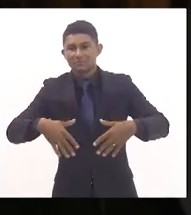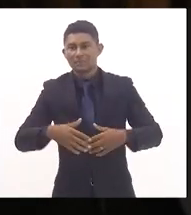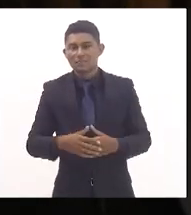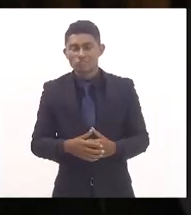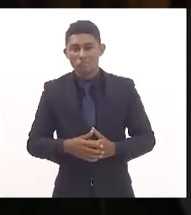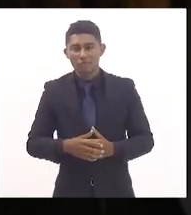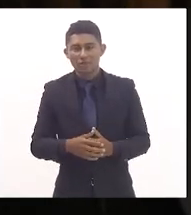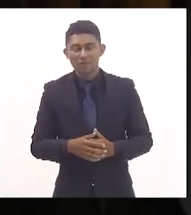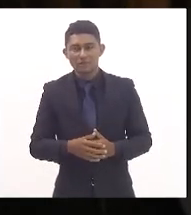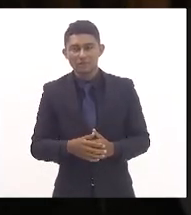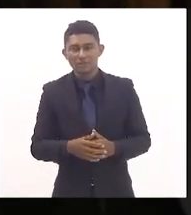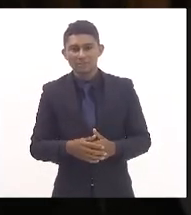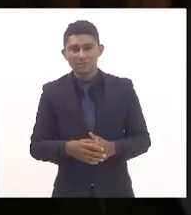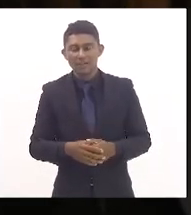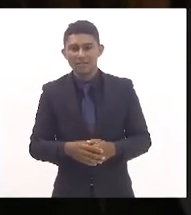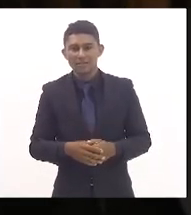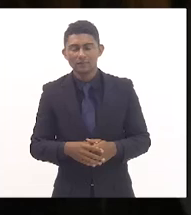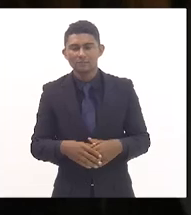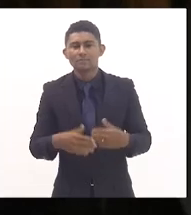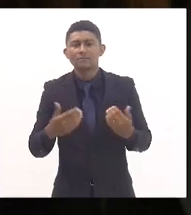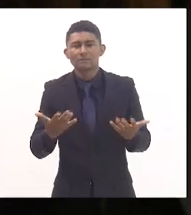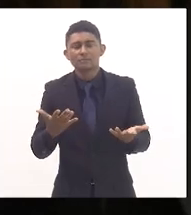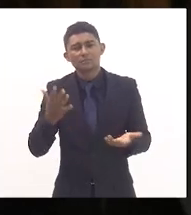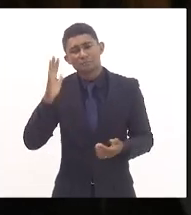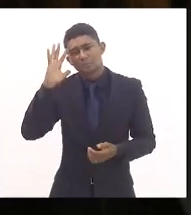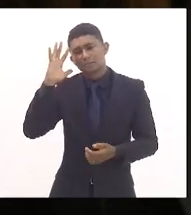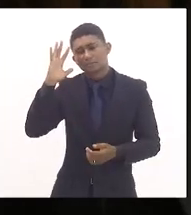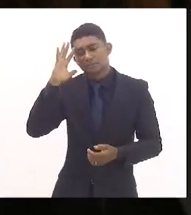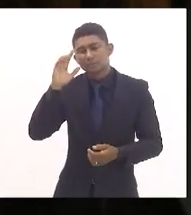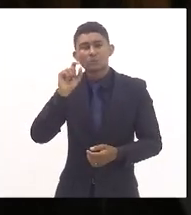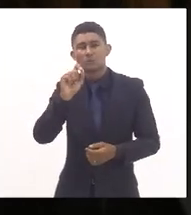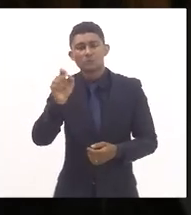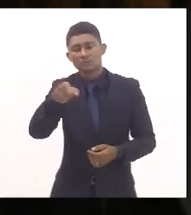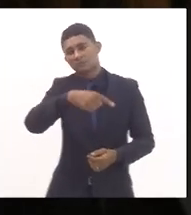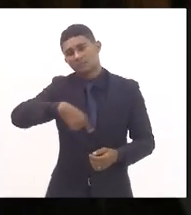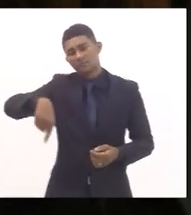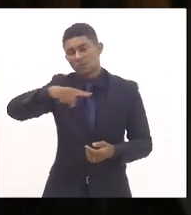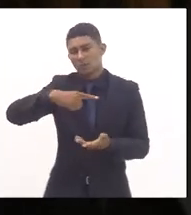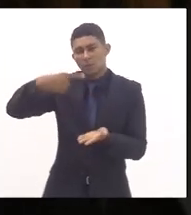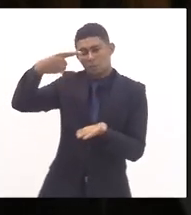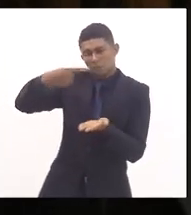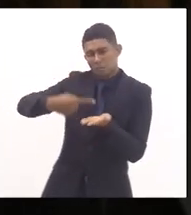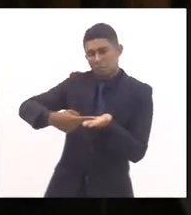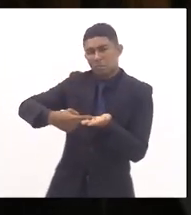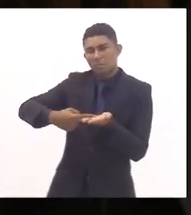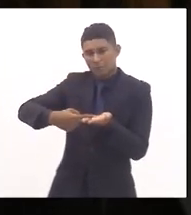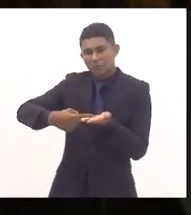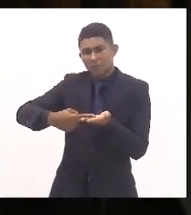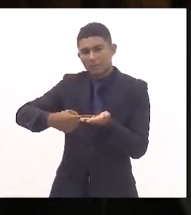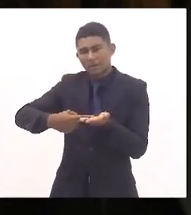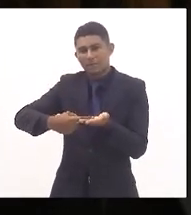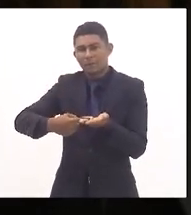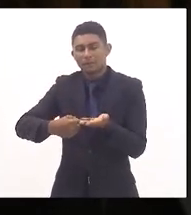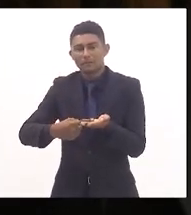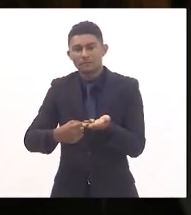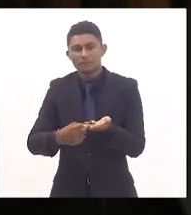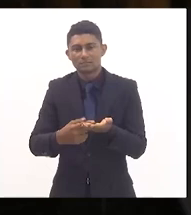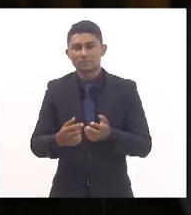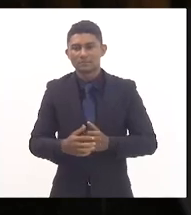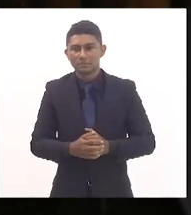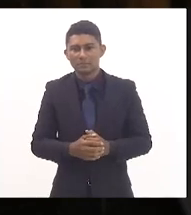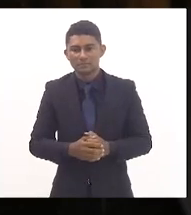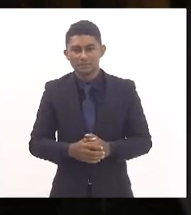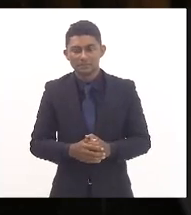que estamos cumprindo o pacto federativo Hum será que de fato e